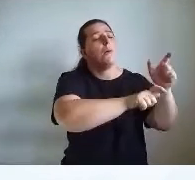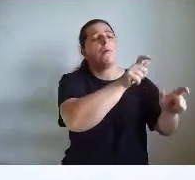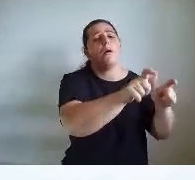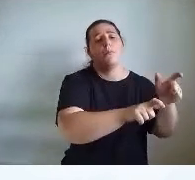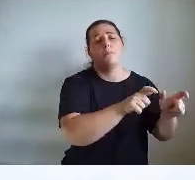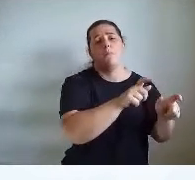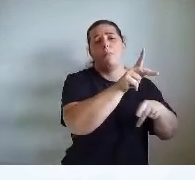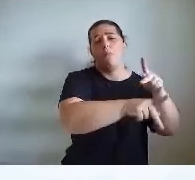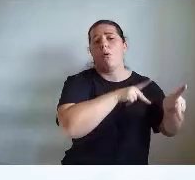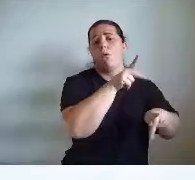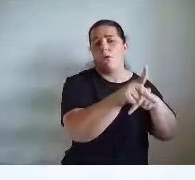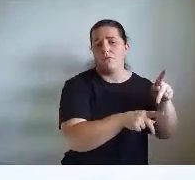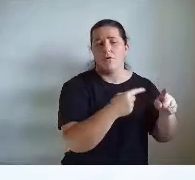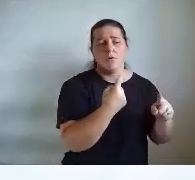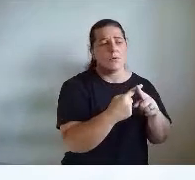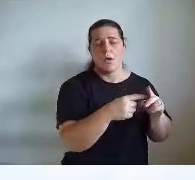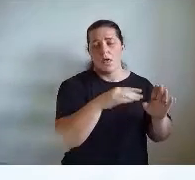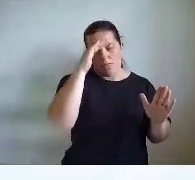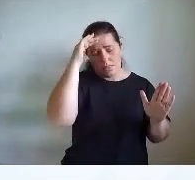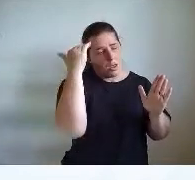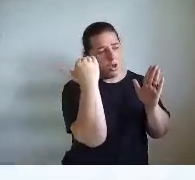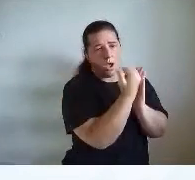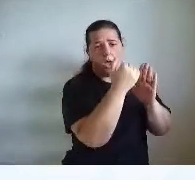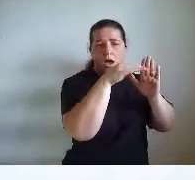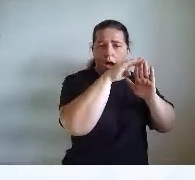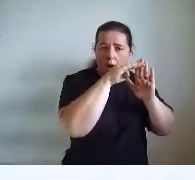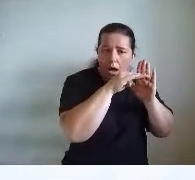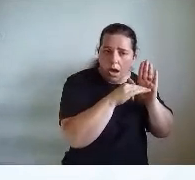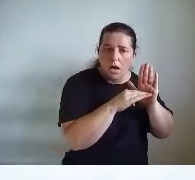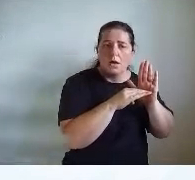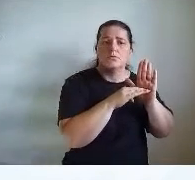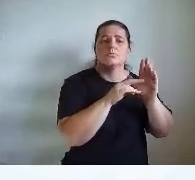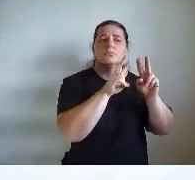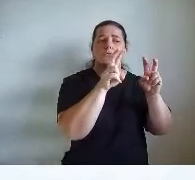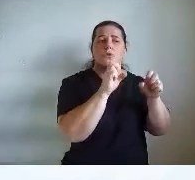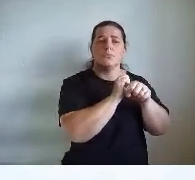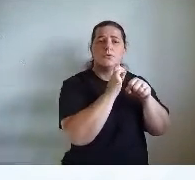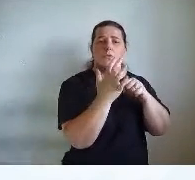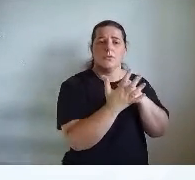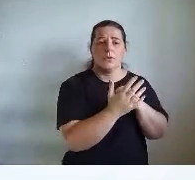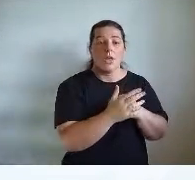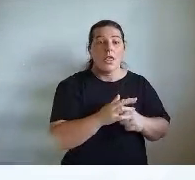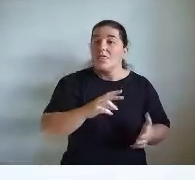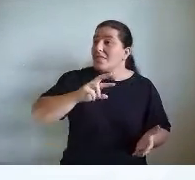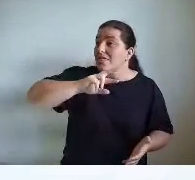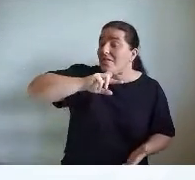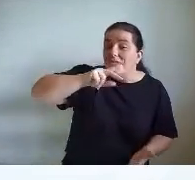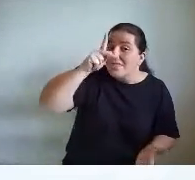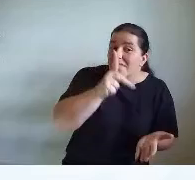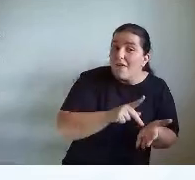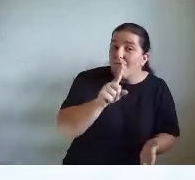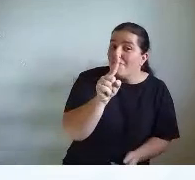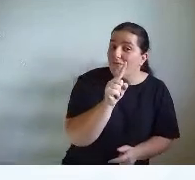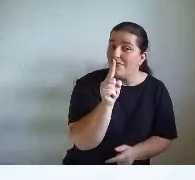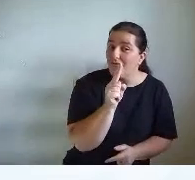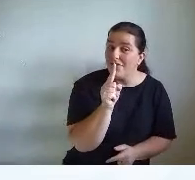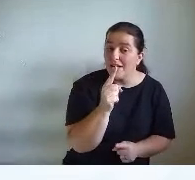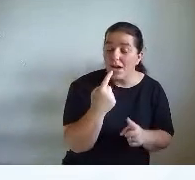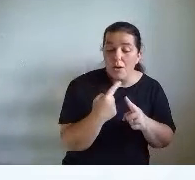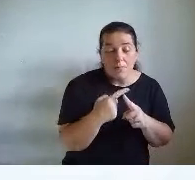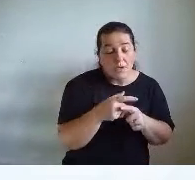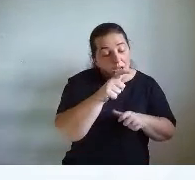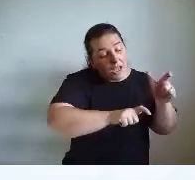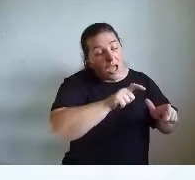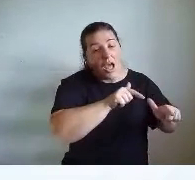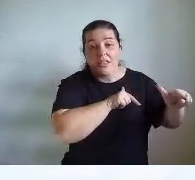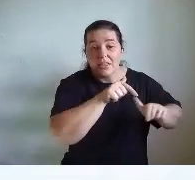cumpriu as medidas de isolamento, de distanciamento, o que não é verdade, porque em nenhum momento ninguém fala, e esses trabalhadores e trabalhadoras que